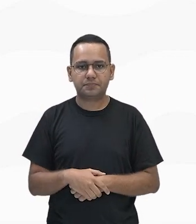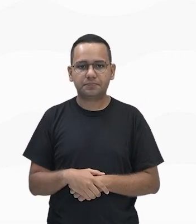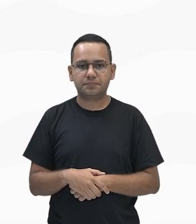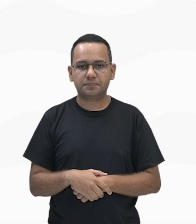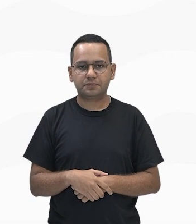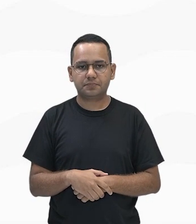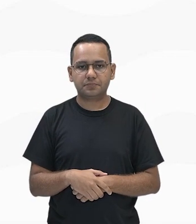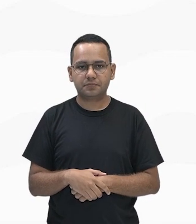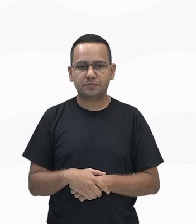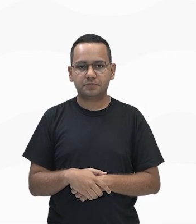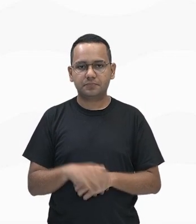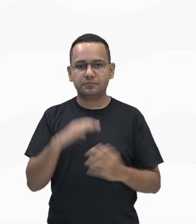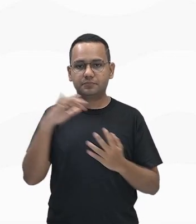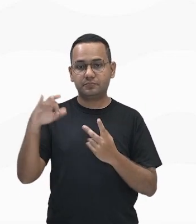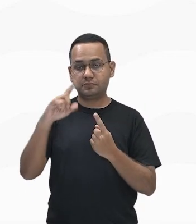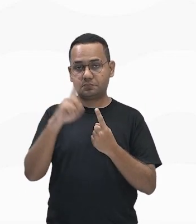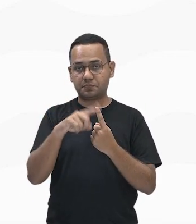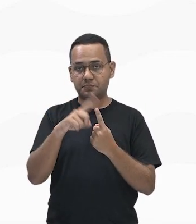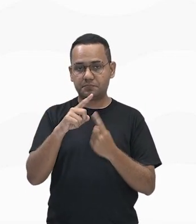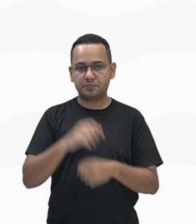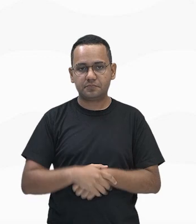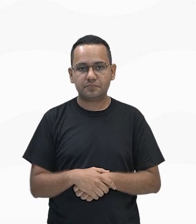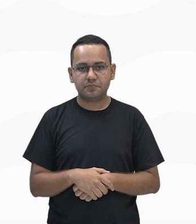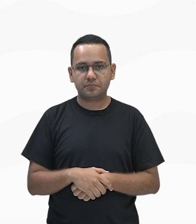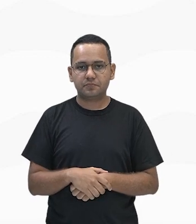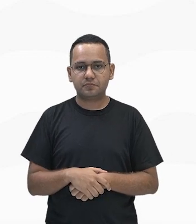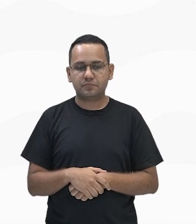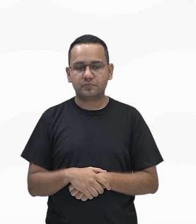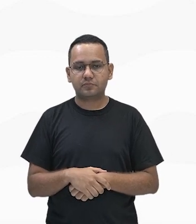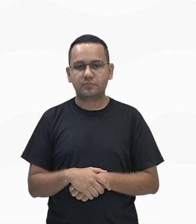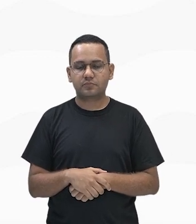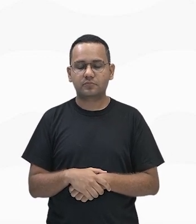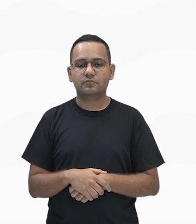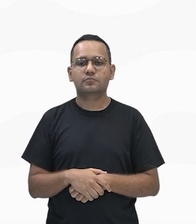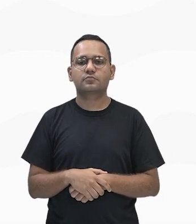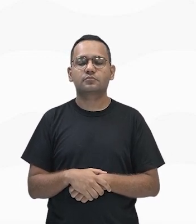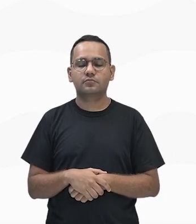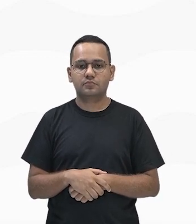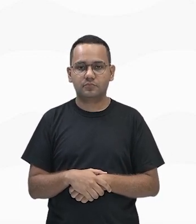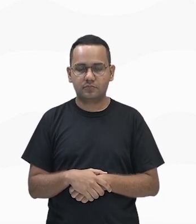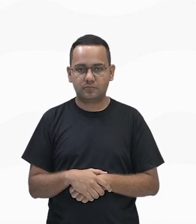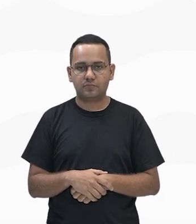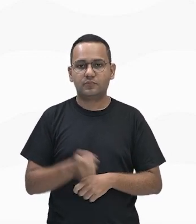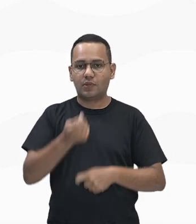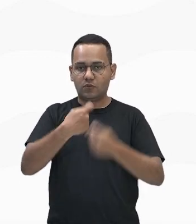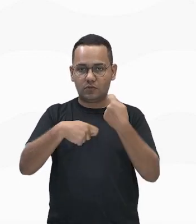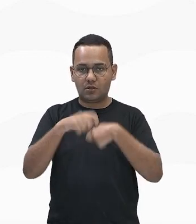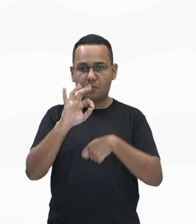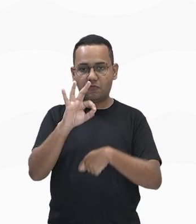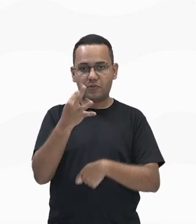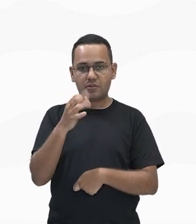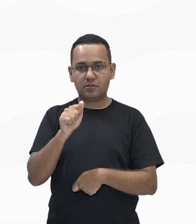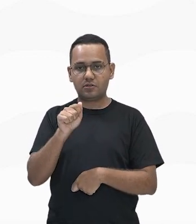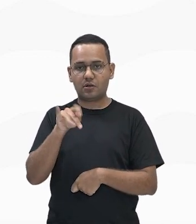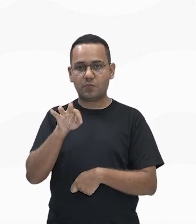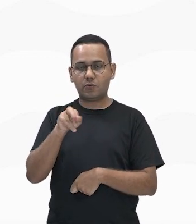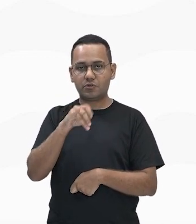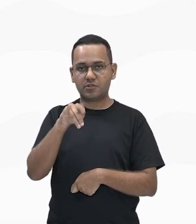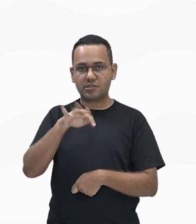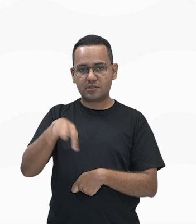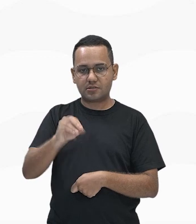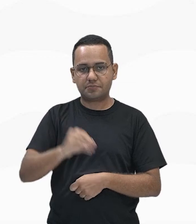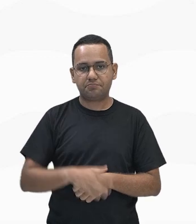Seguindo, vamos aí para a tabela Price, que é o sistema francês de amortização. Na tabela Price, as parcelas